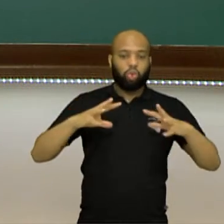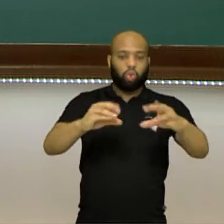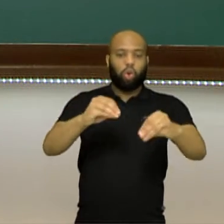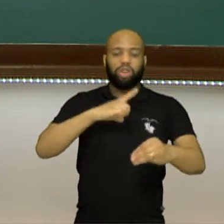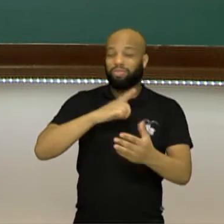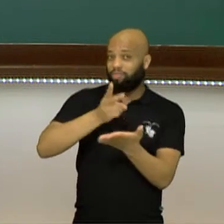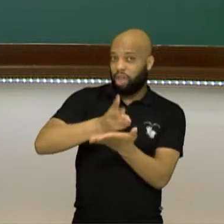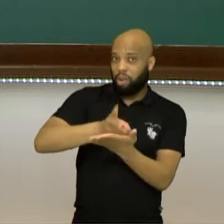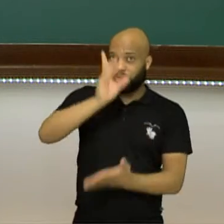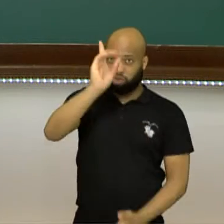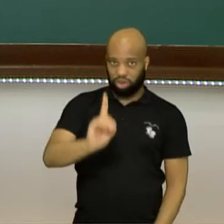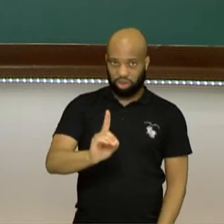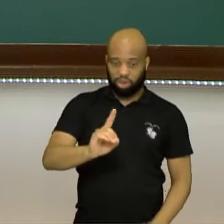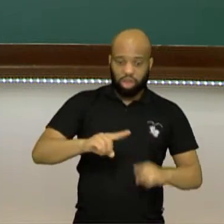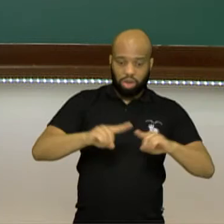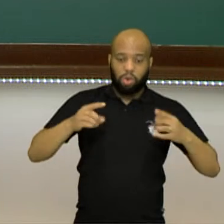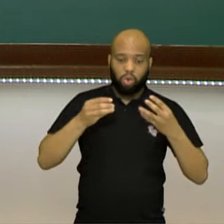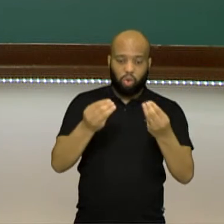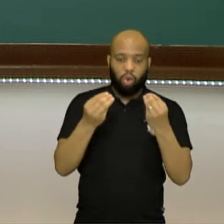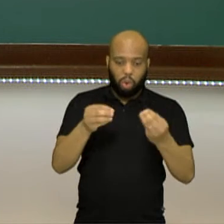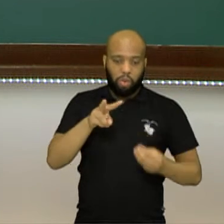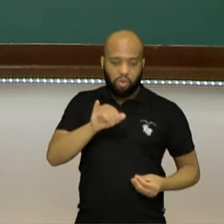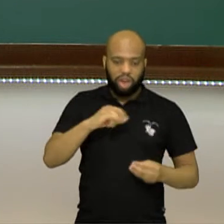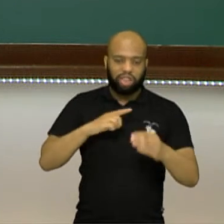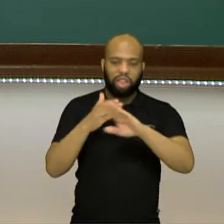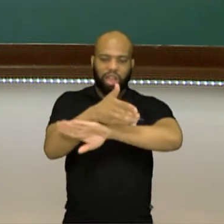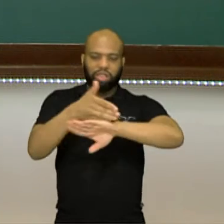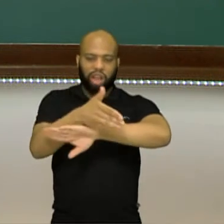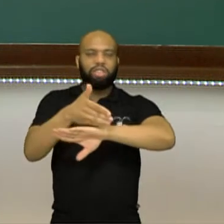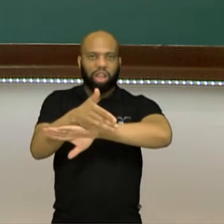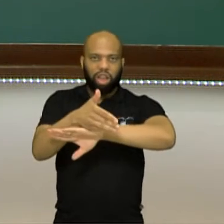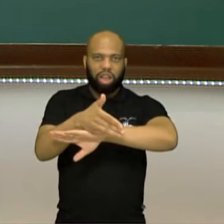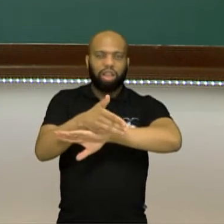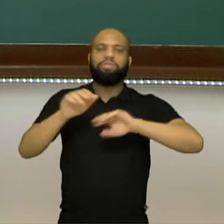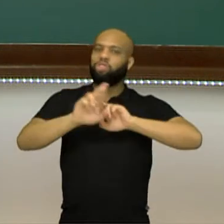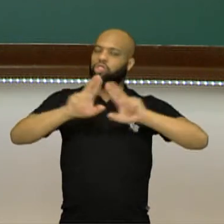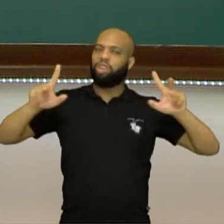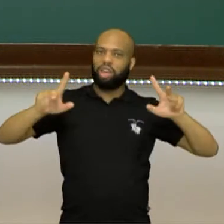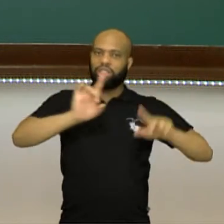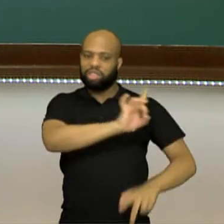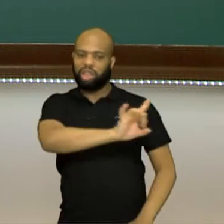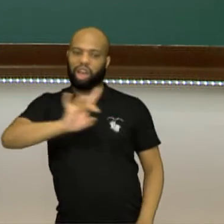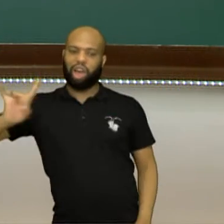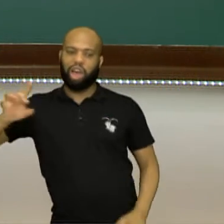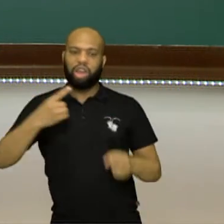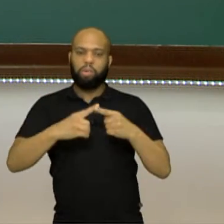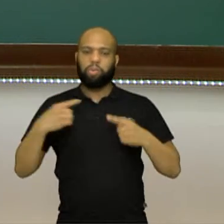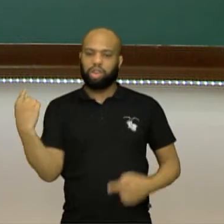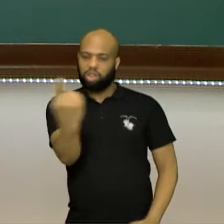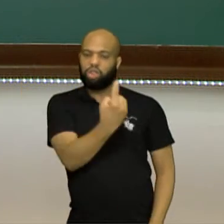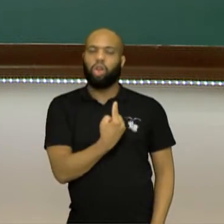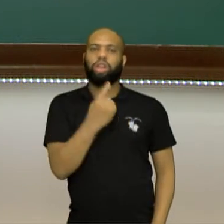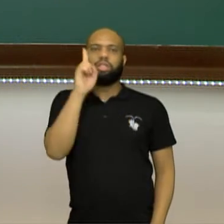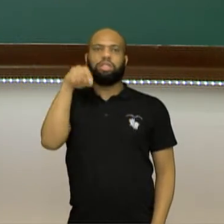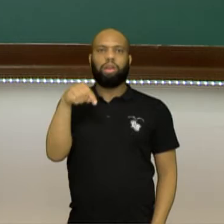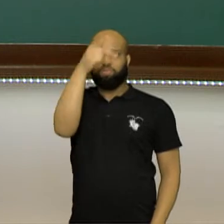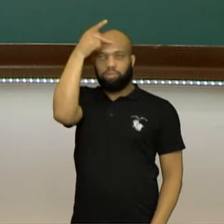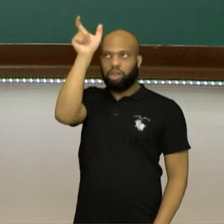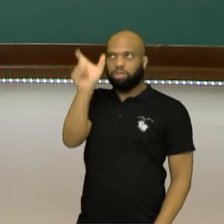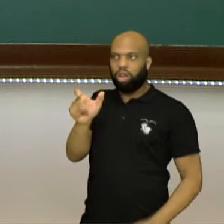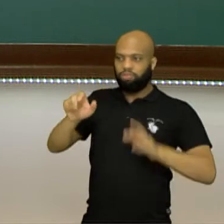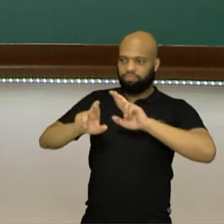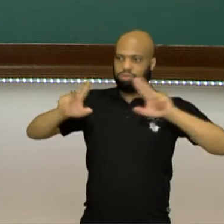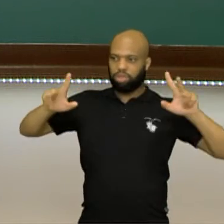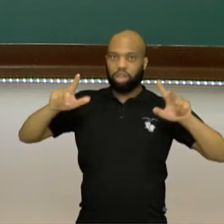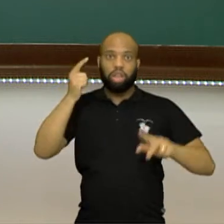algo, mas como vamos ter acesso a isso é diferente porque somos pessoas diferentes. Então, para atingir o